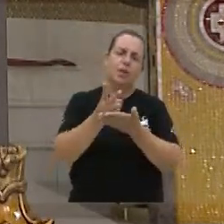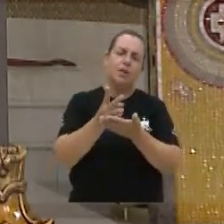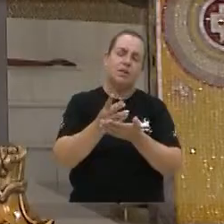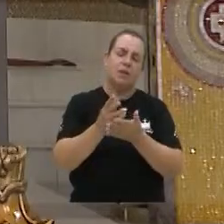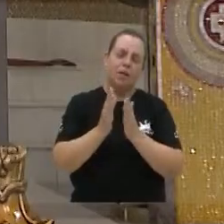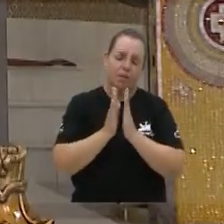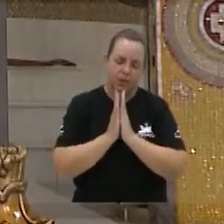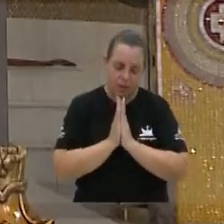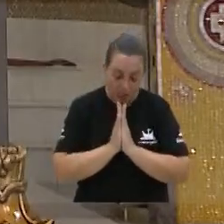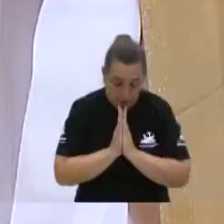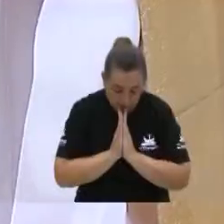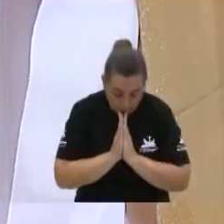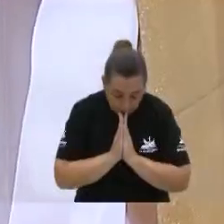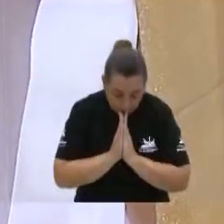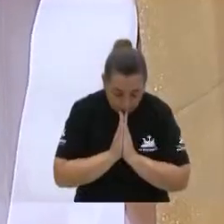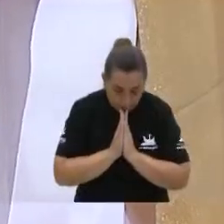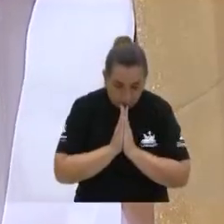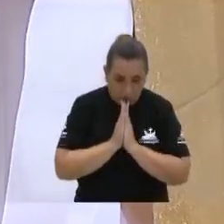agora e para sempre.